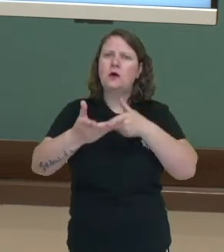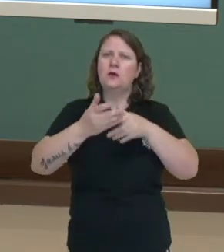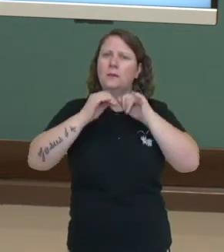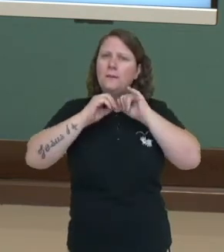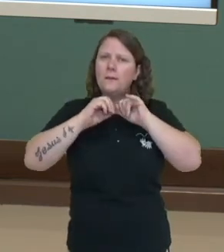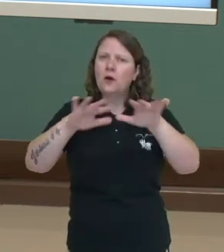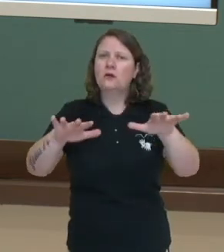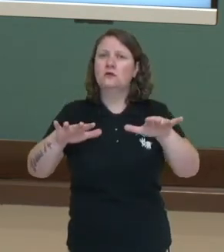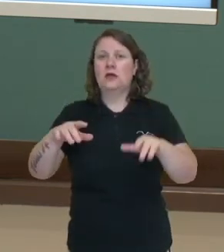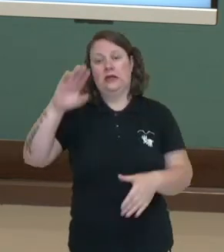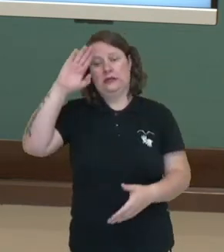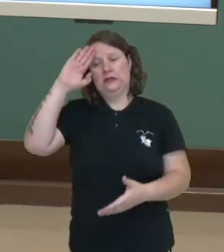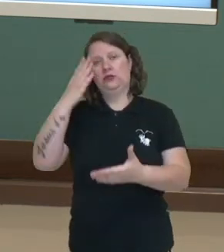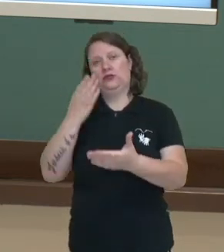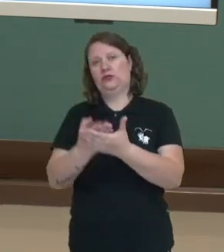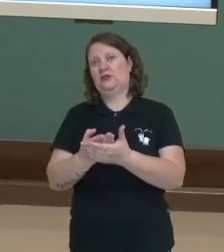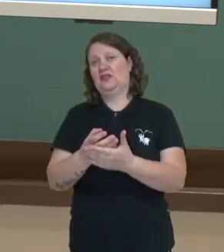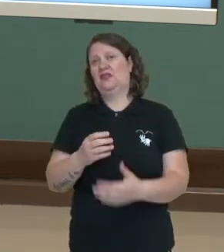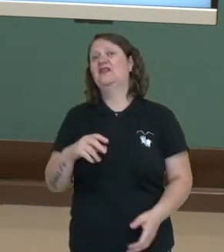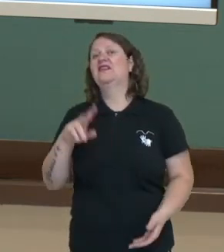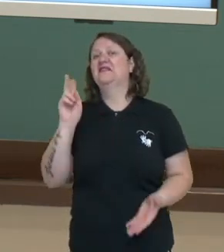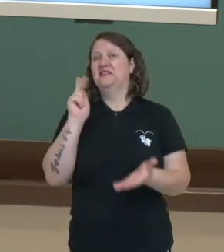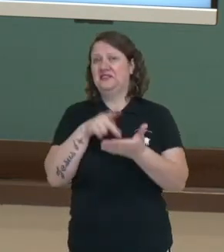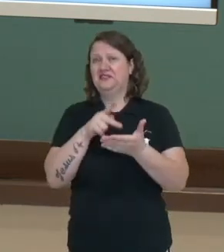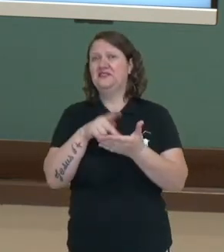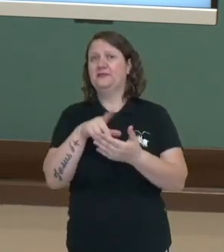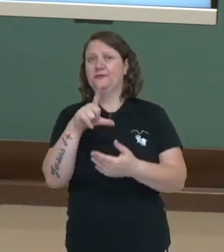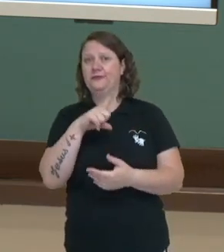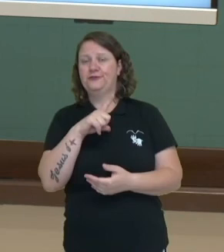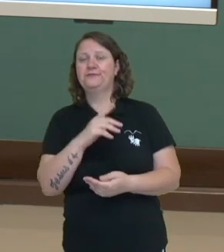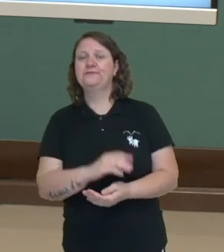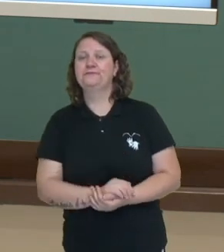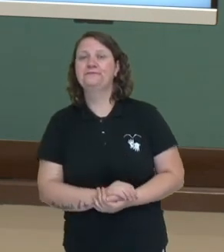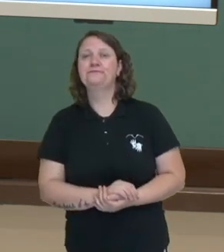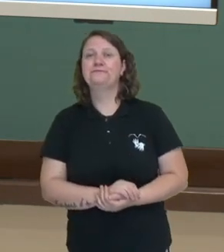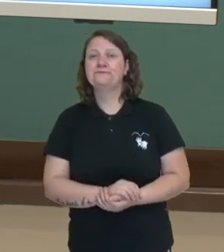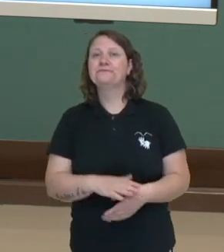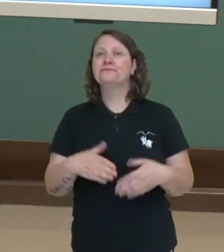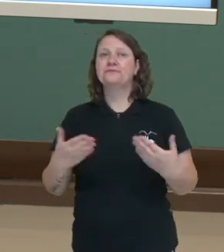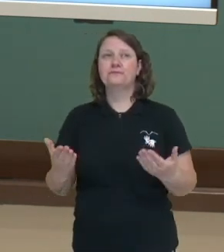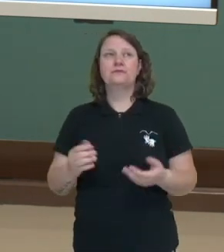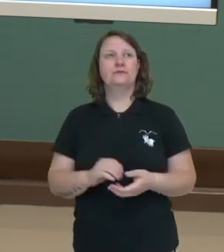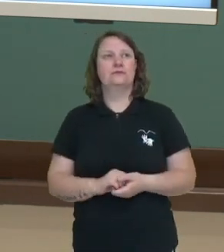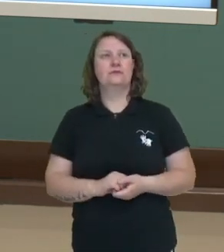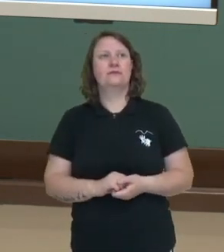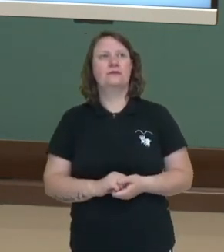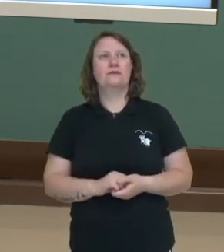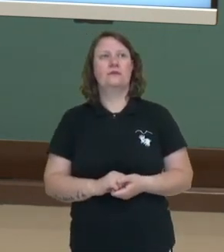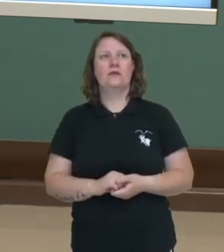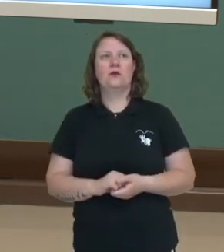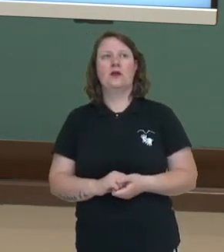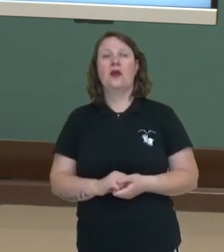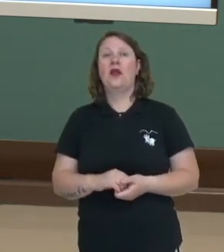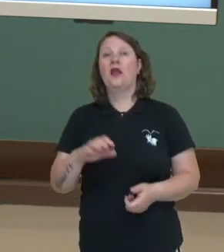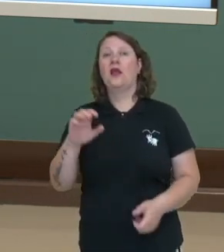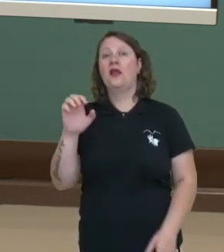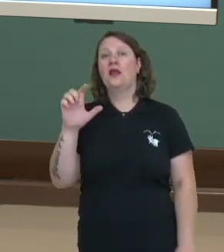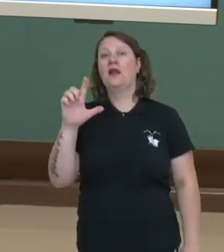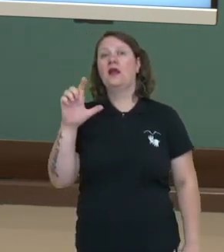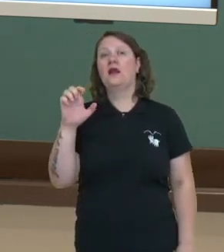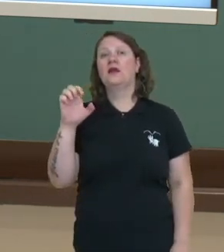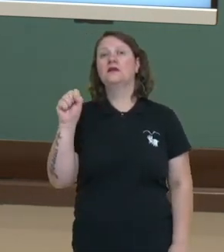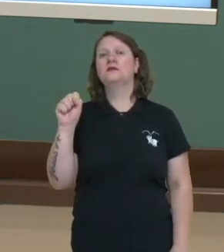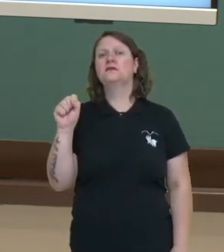que necessariamente era real. Isso aí. Vamos lá. Eles achavam.